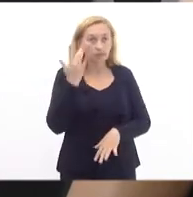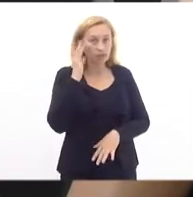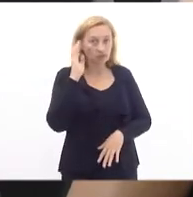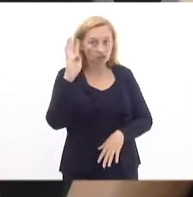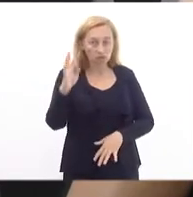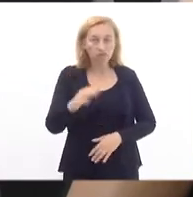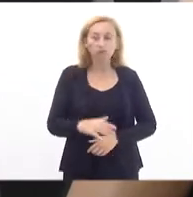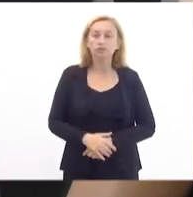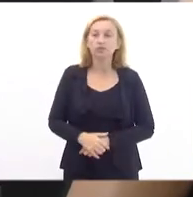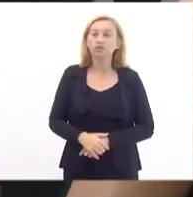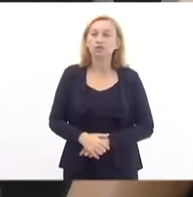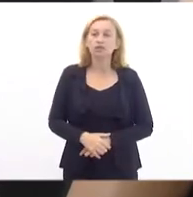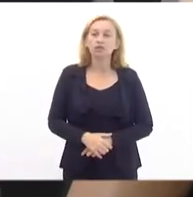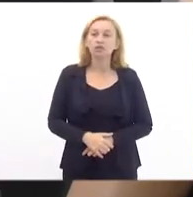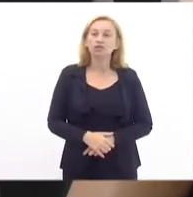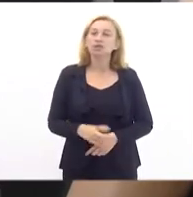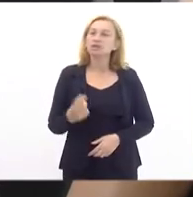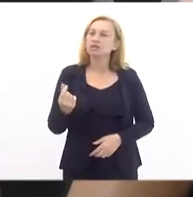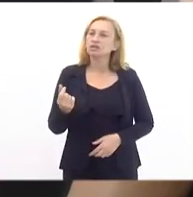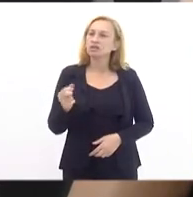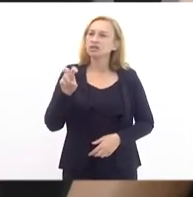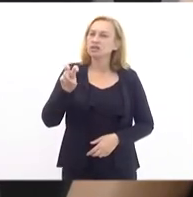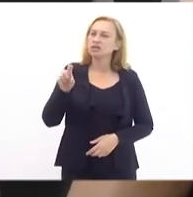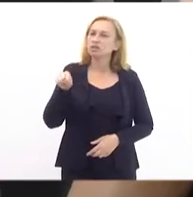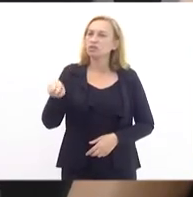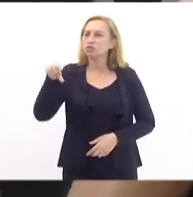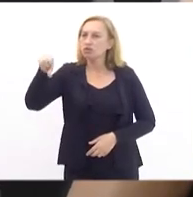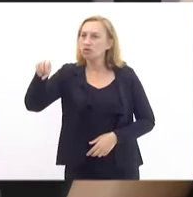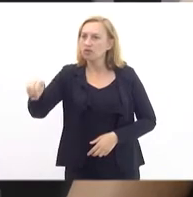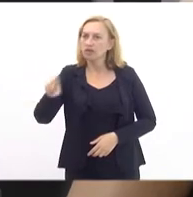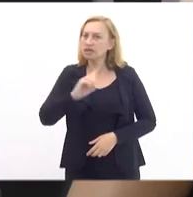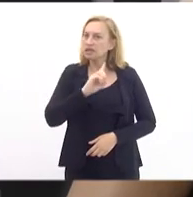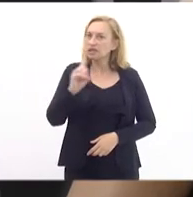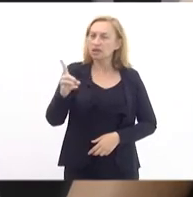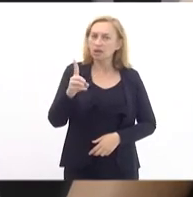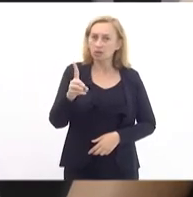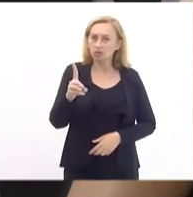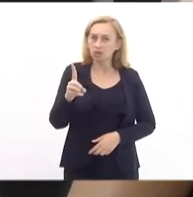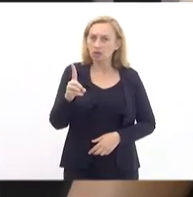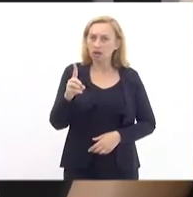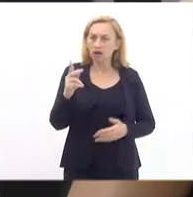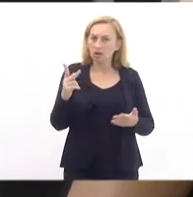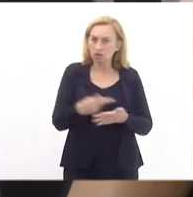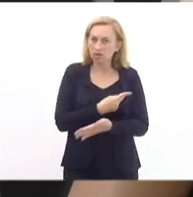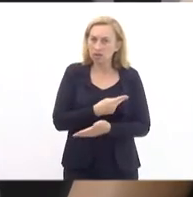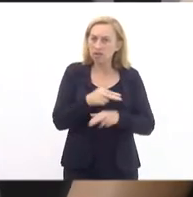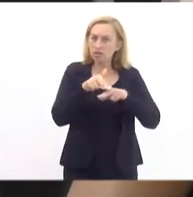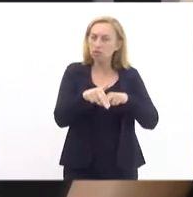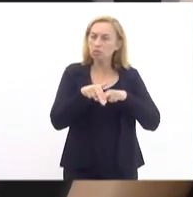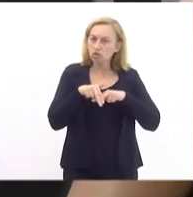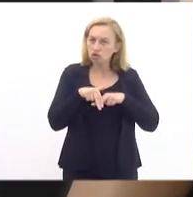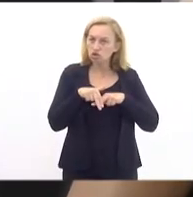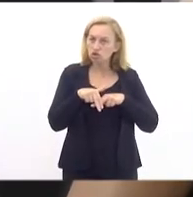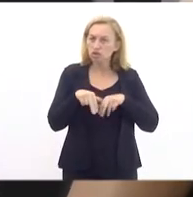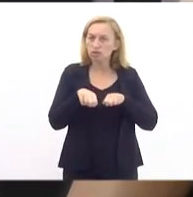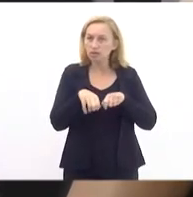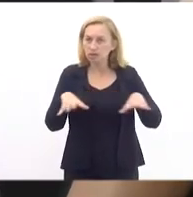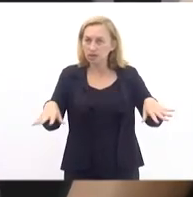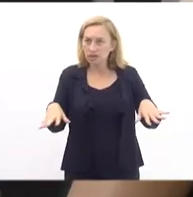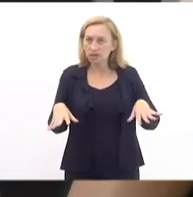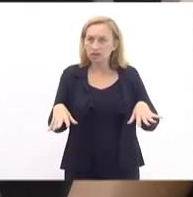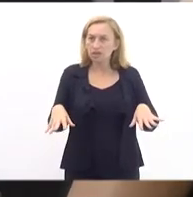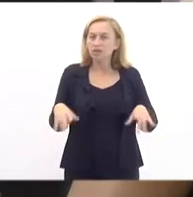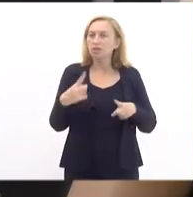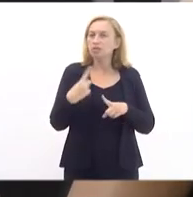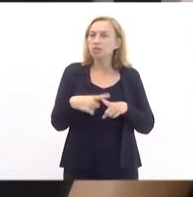concedente, esta tarifa de R$ 5,90 não foi praticada, função da pandemia, e